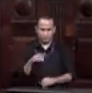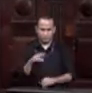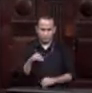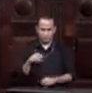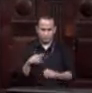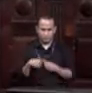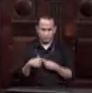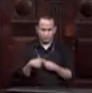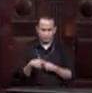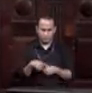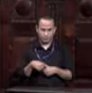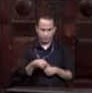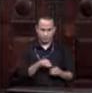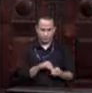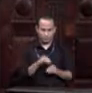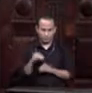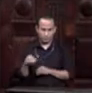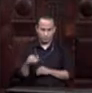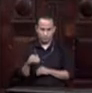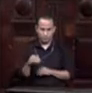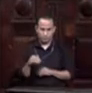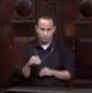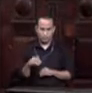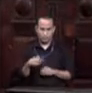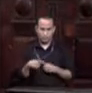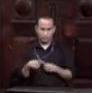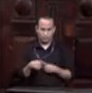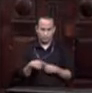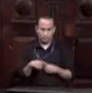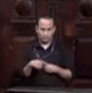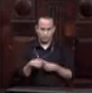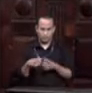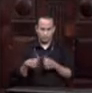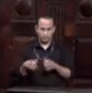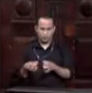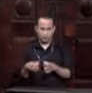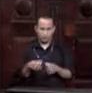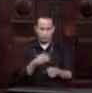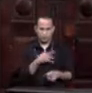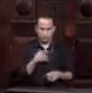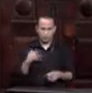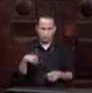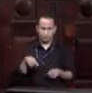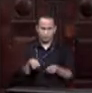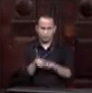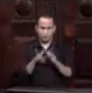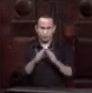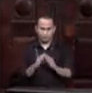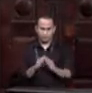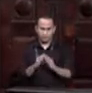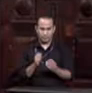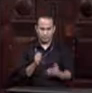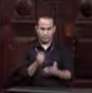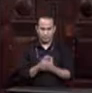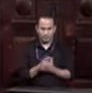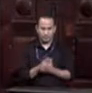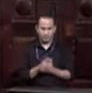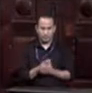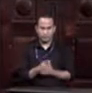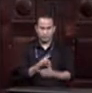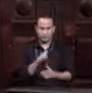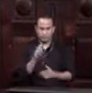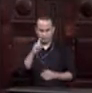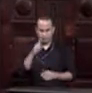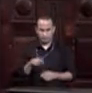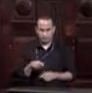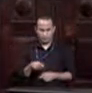municípios, transferências voluntárias aos municípios nas áreas de saúde e educação, pagamento de despesas não obrigatórias